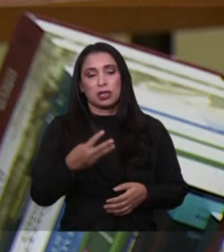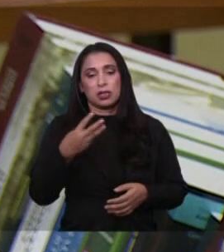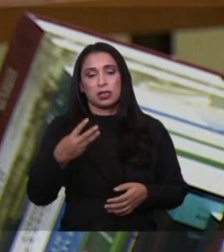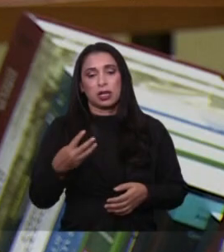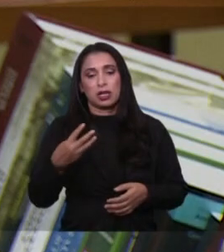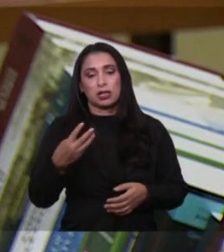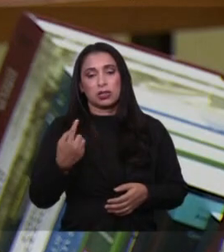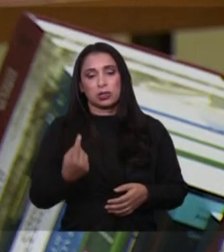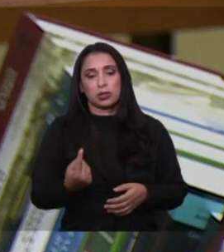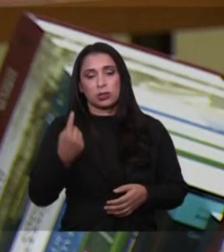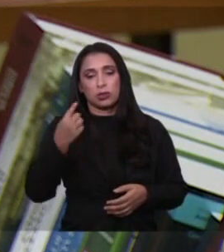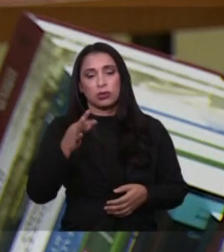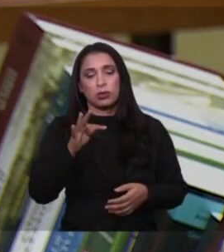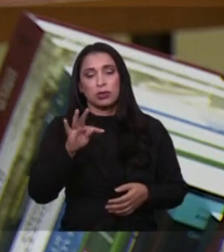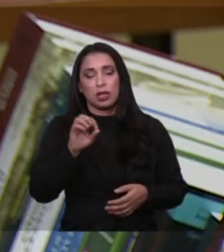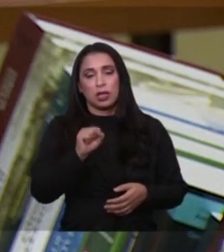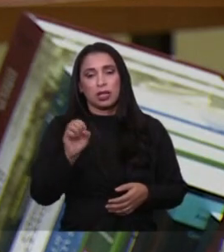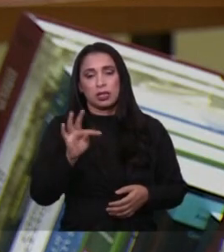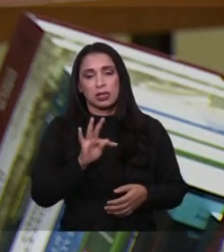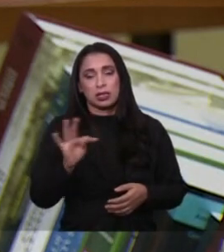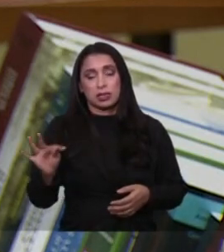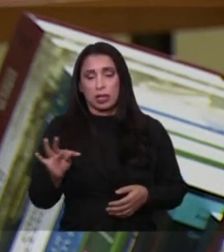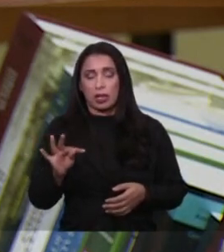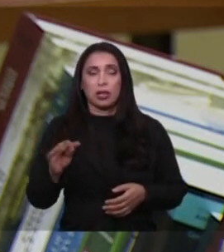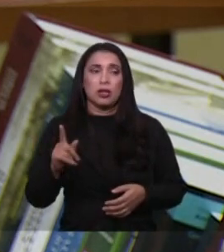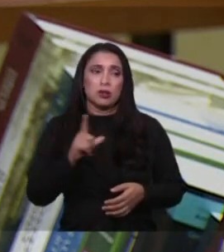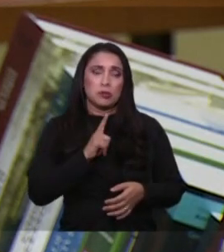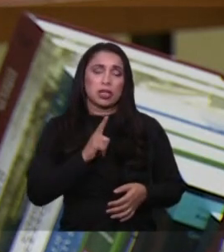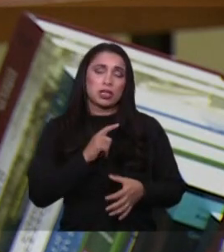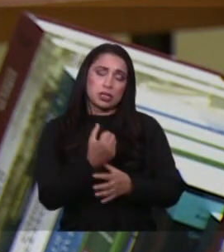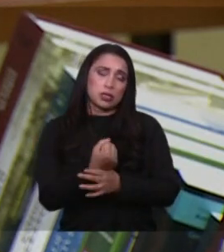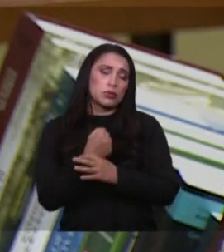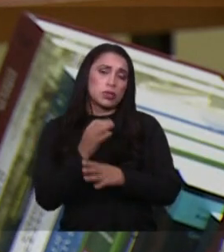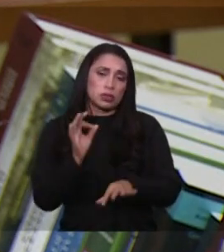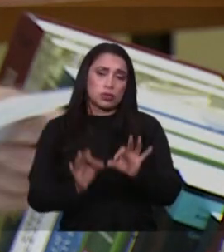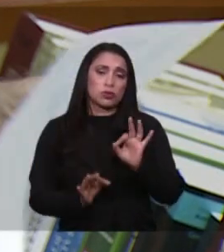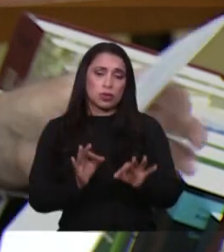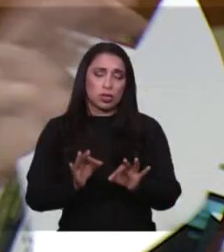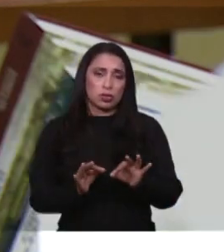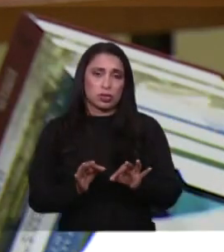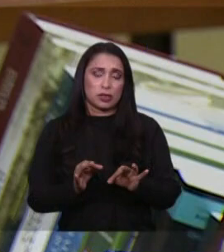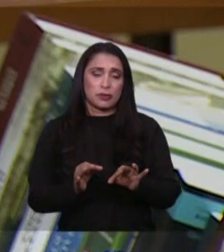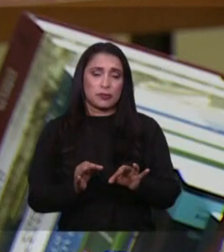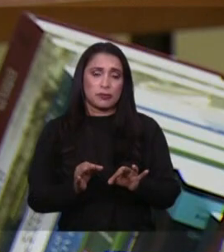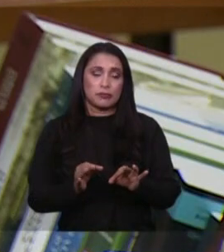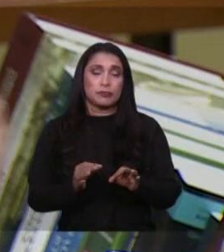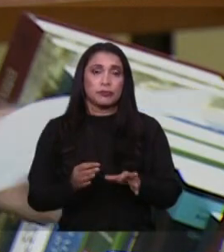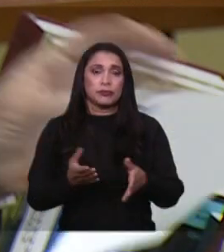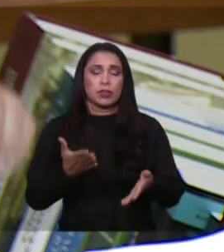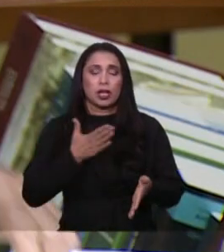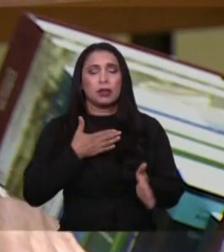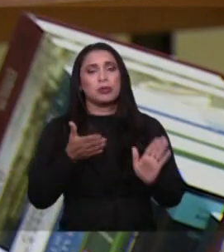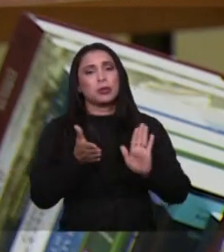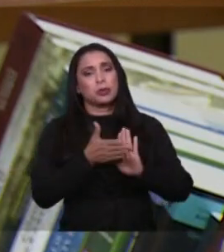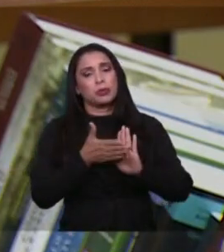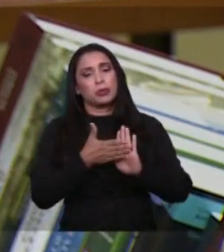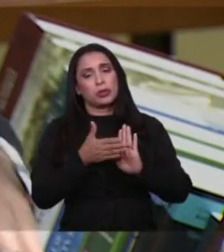TST, em razão até de segurança jurídica. Pois bem, qual é a minha proposta aqui?